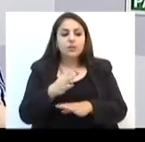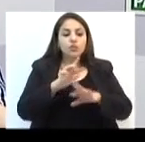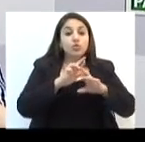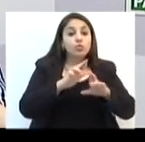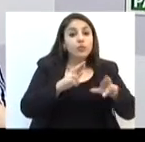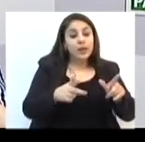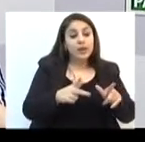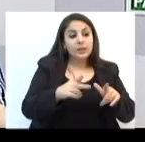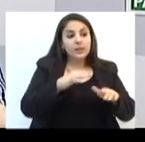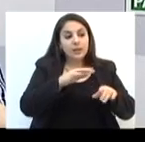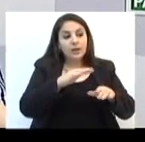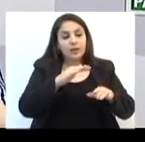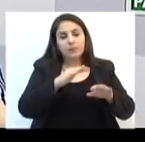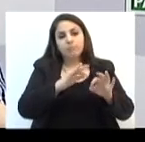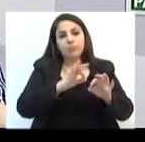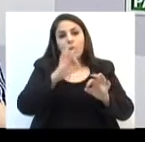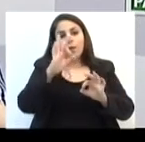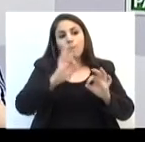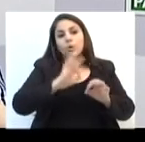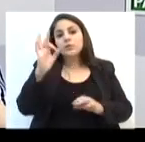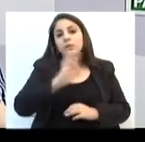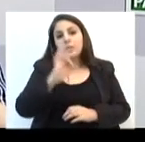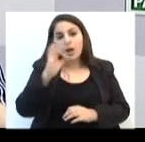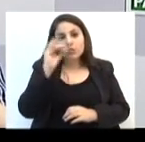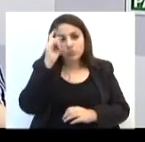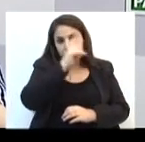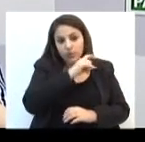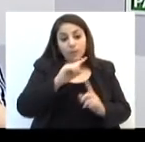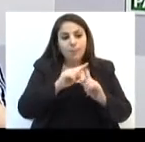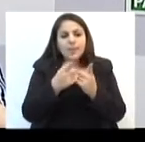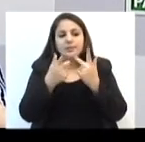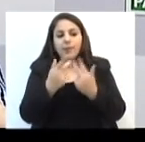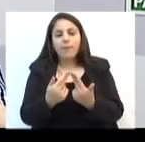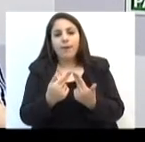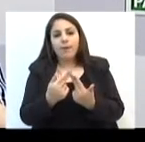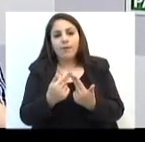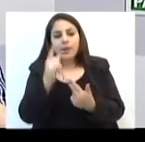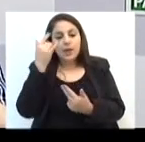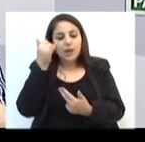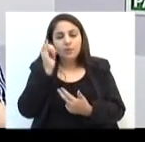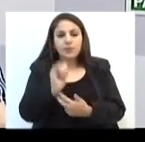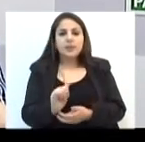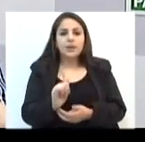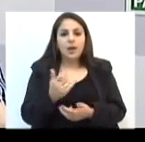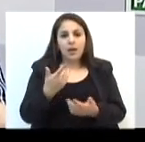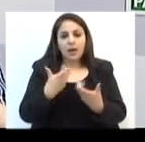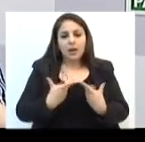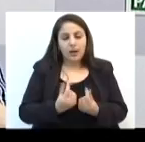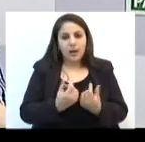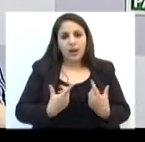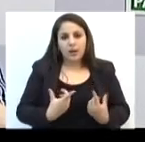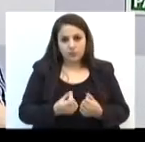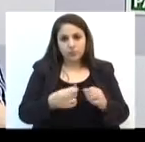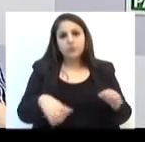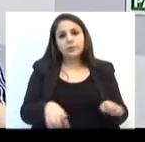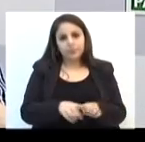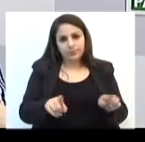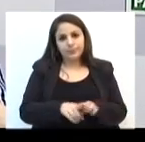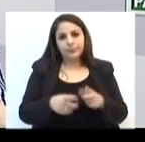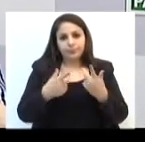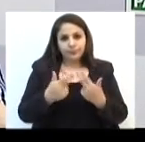dificuldade, porém, com o mesmo grau de privação de recursos